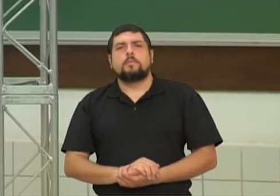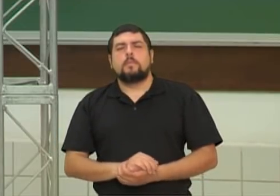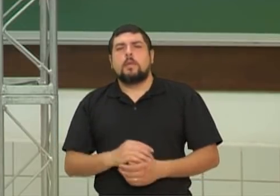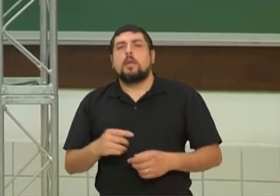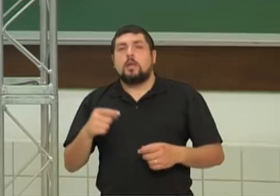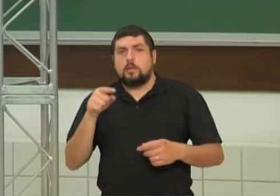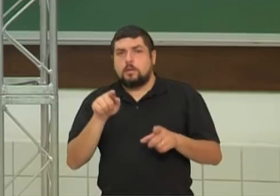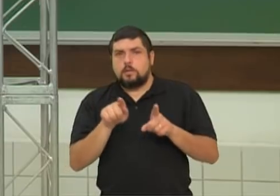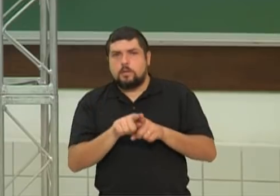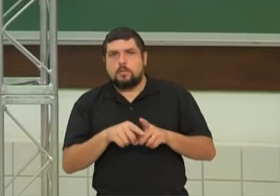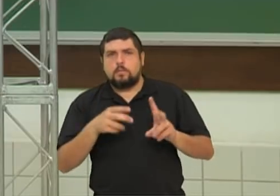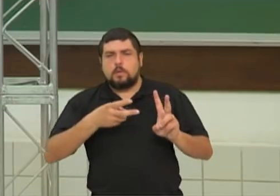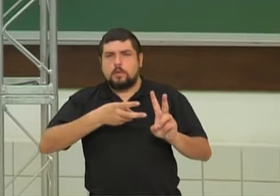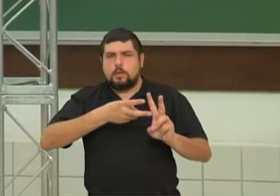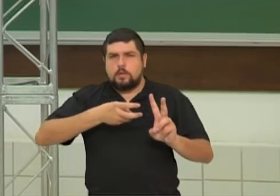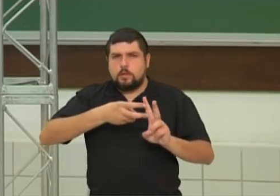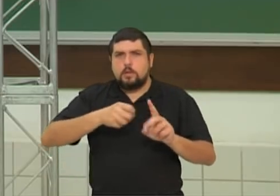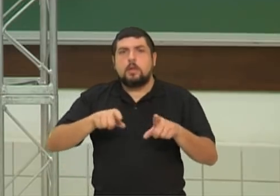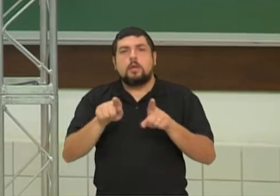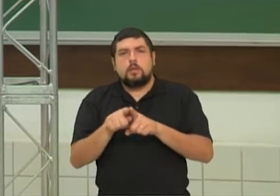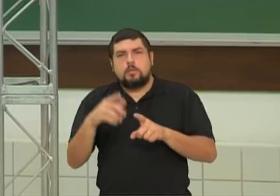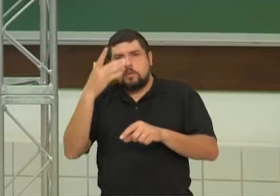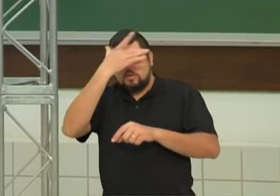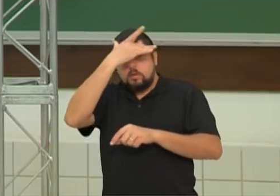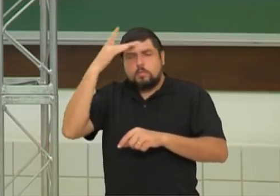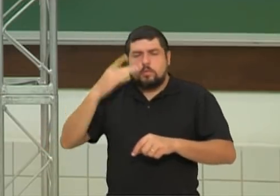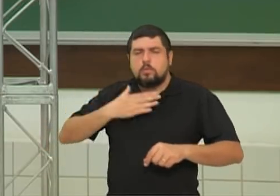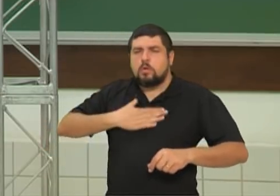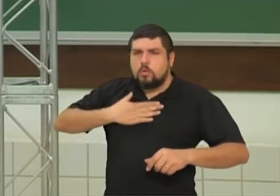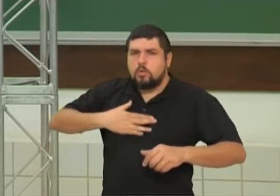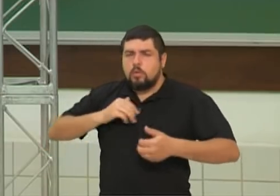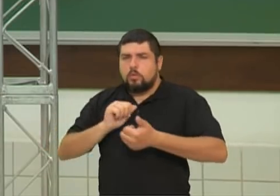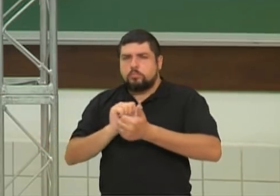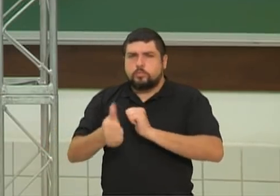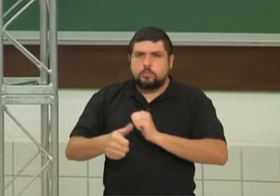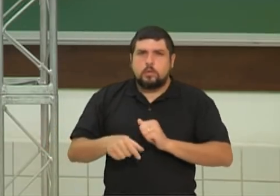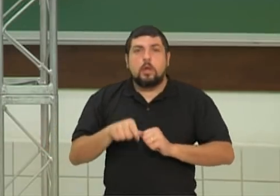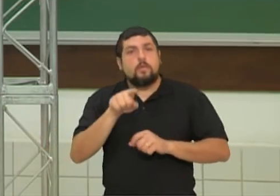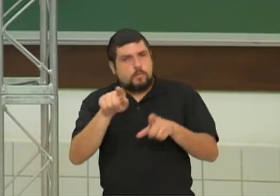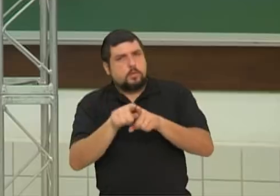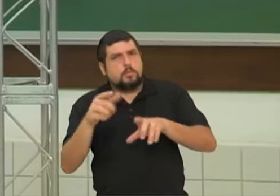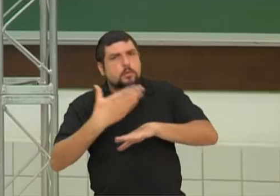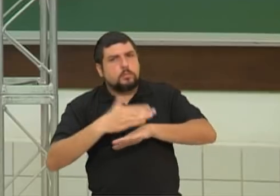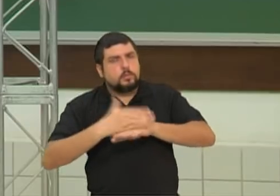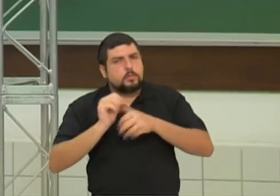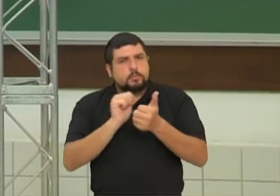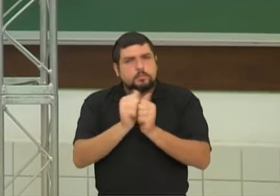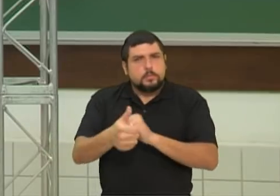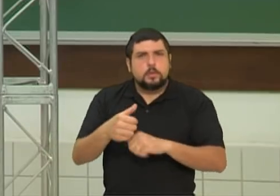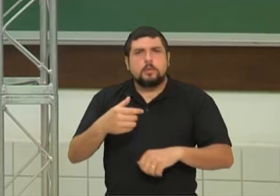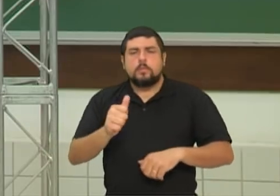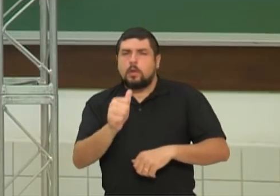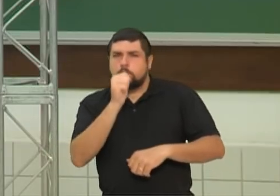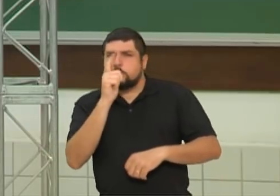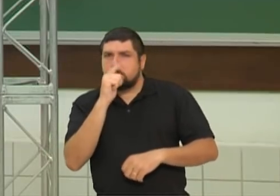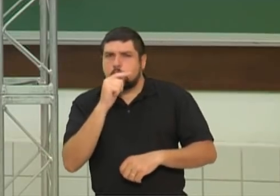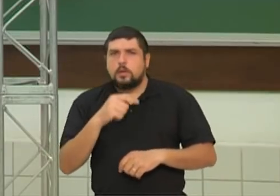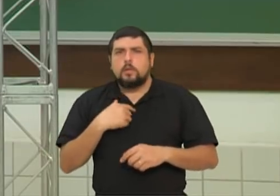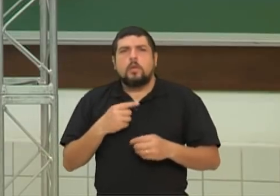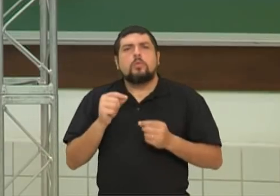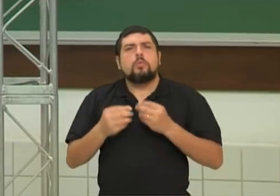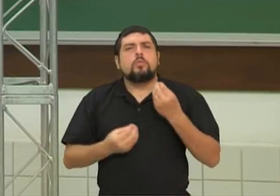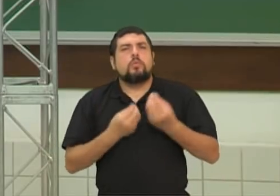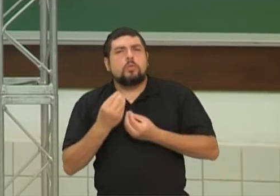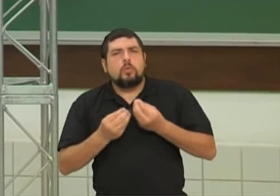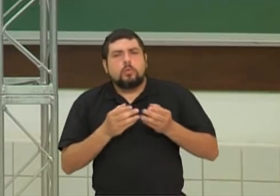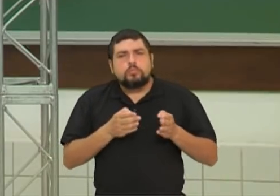muitas pessoas que gostam de praticar esporte, pratiquem esportes, bebam água, então seguem a trilha do Itupava. E aí,